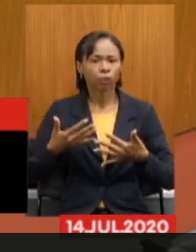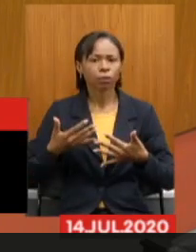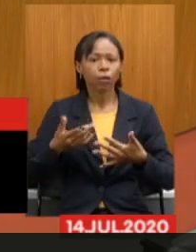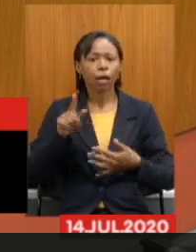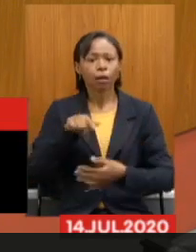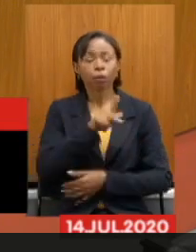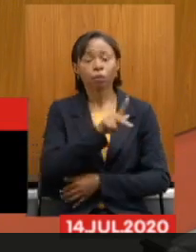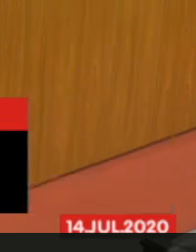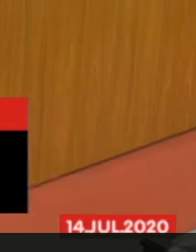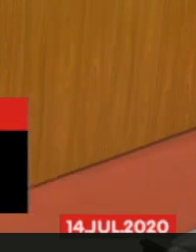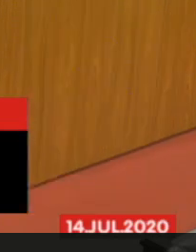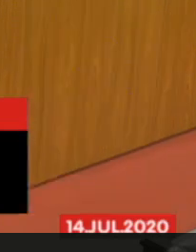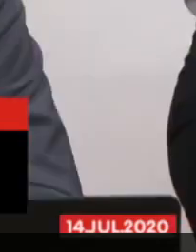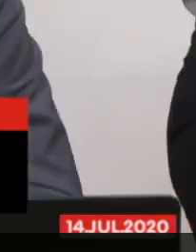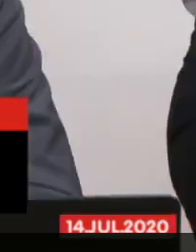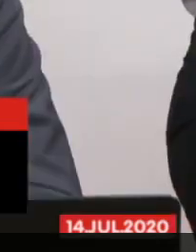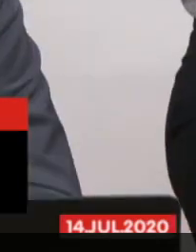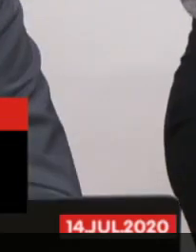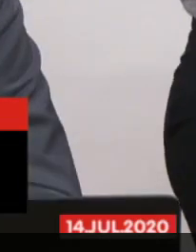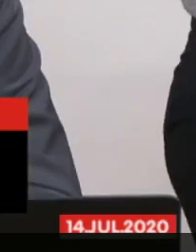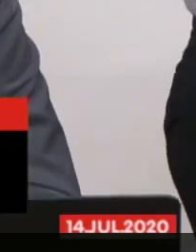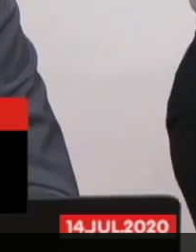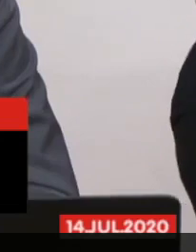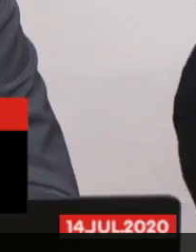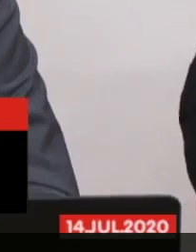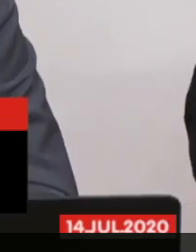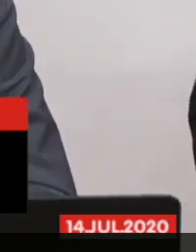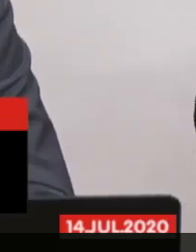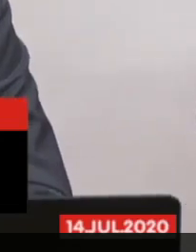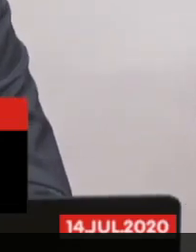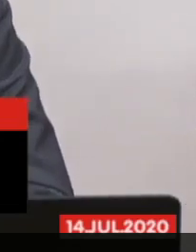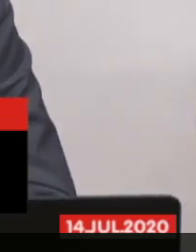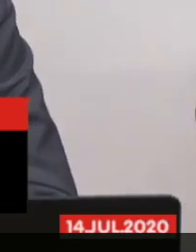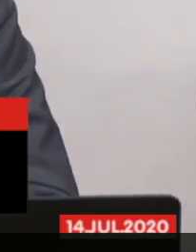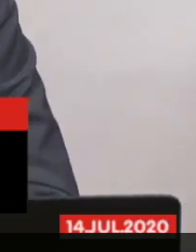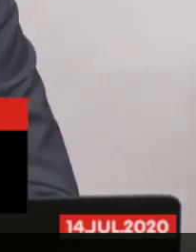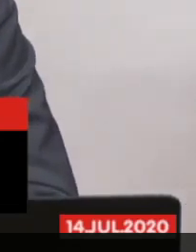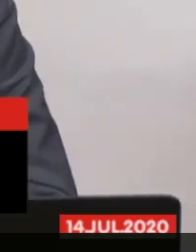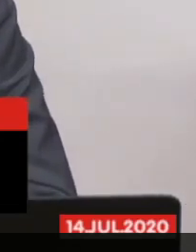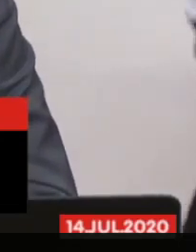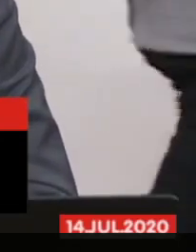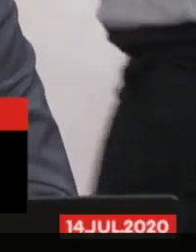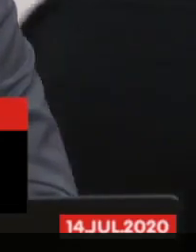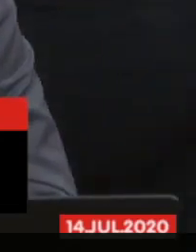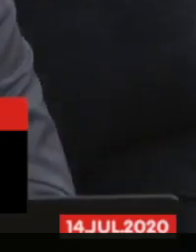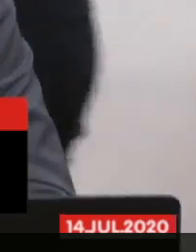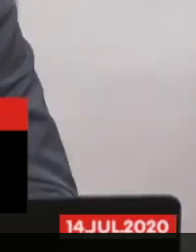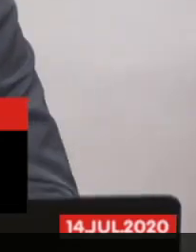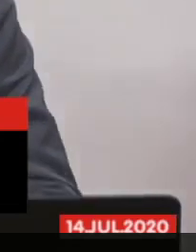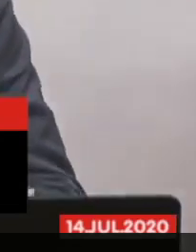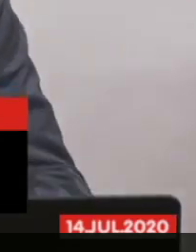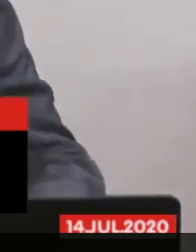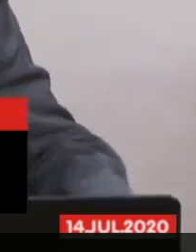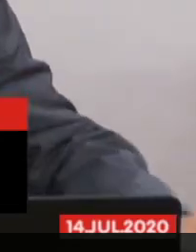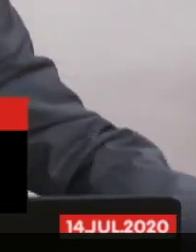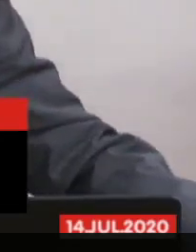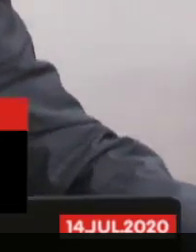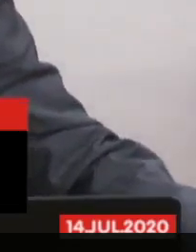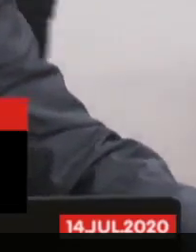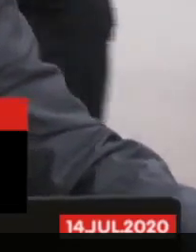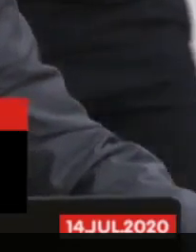presidente da Associação dos Exatores do Estado de Minas Gerais, pela disponibilidade em participar deste seminário e